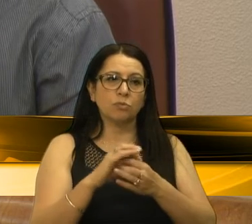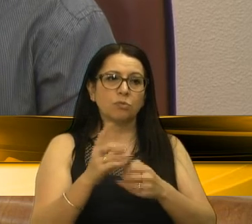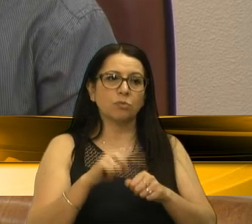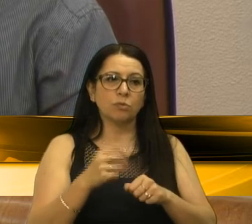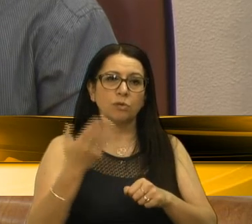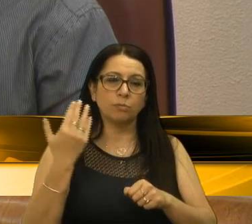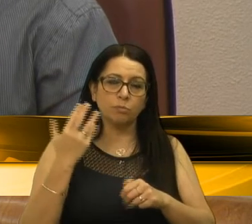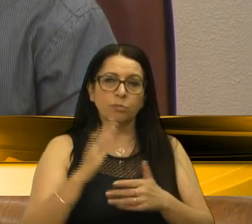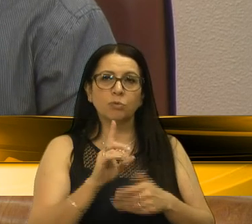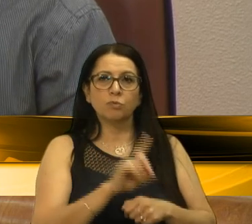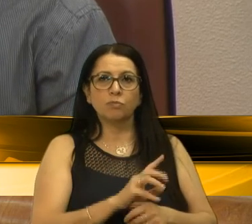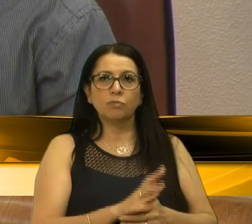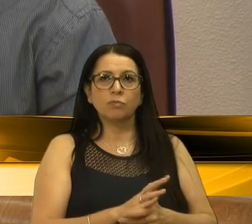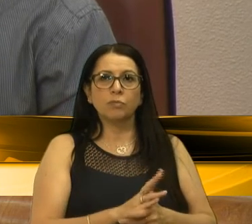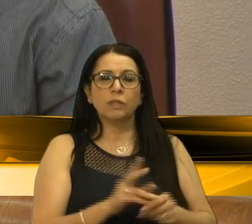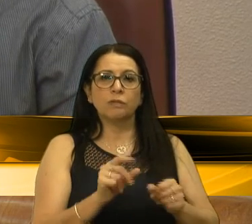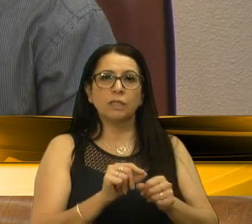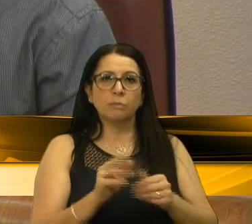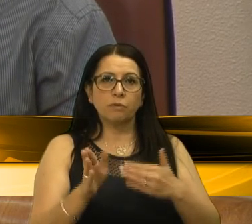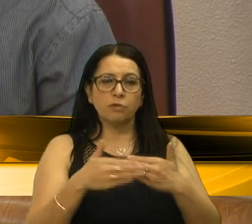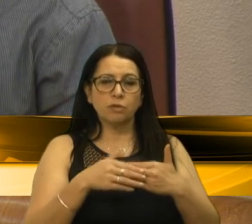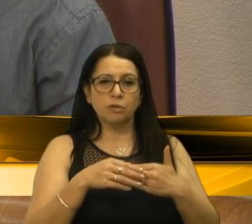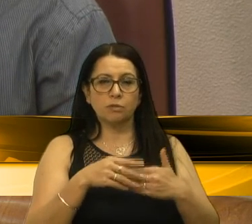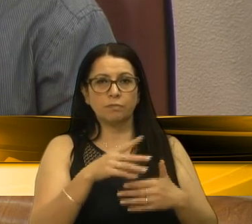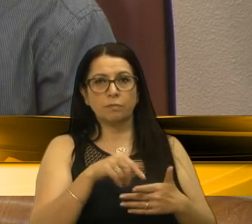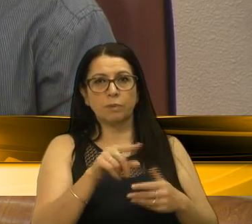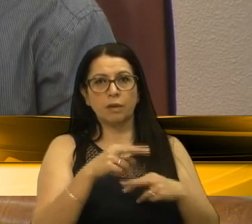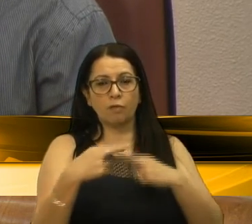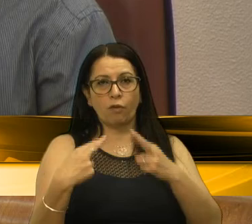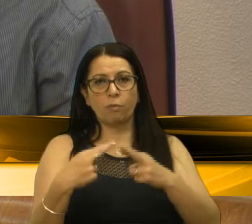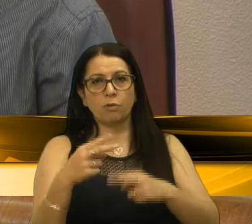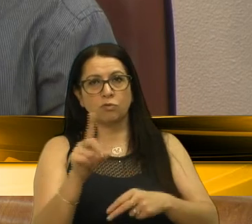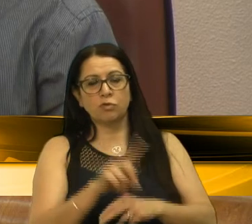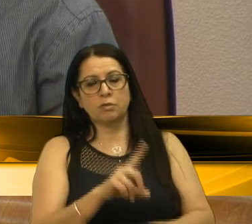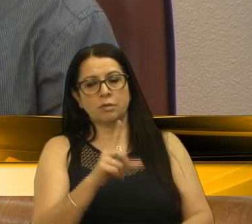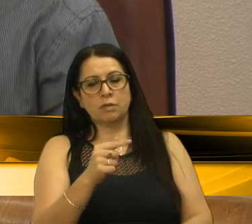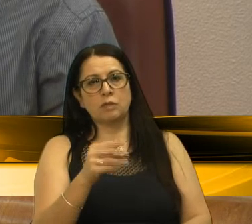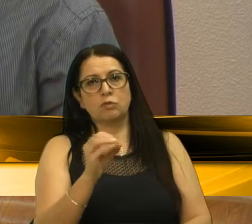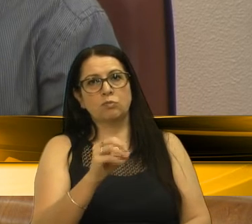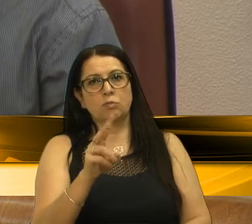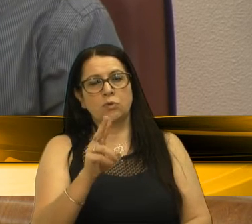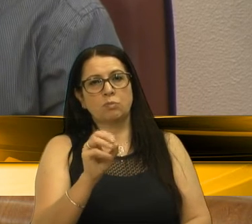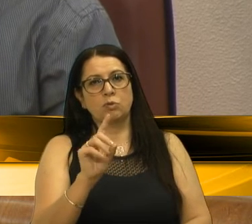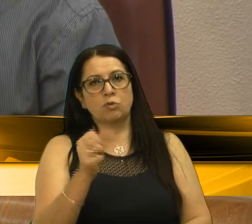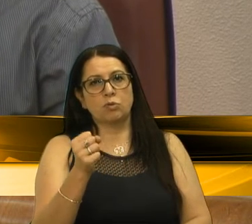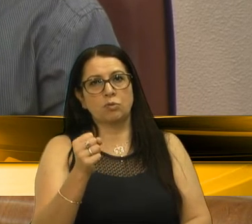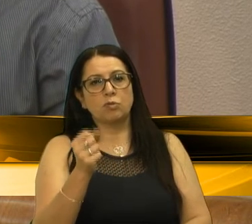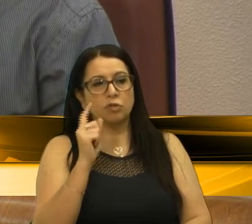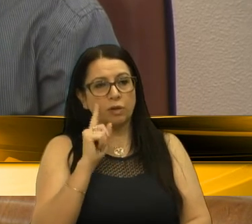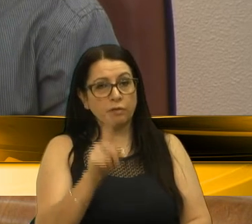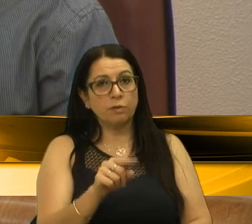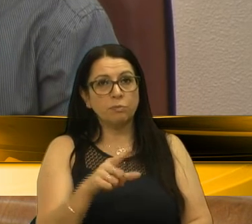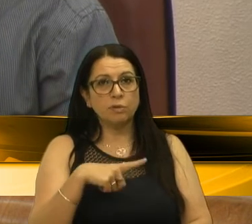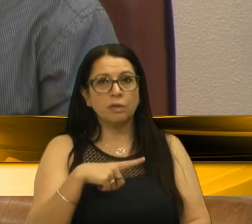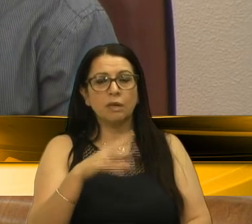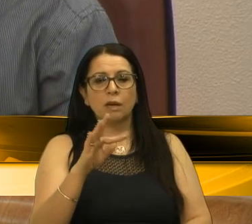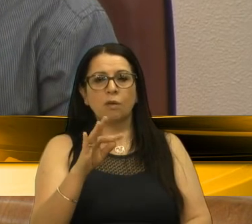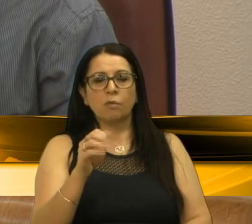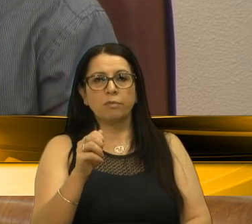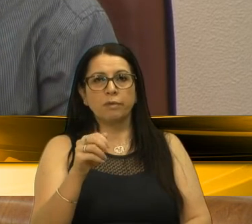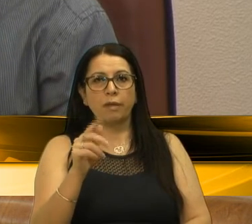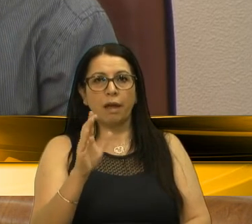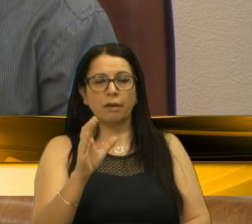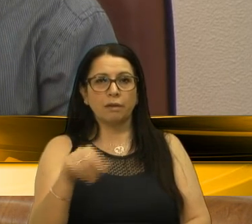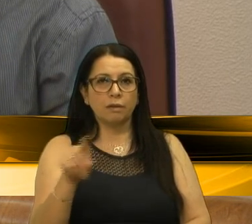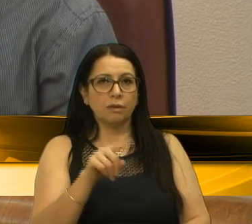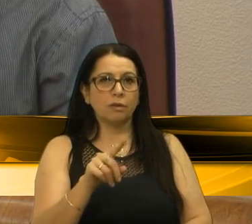dia. Fizemos o fechamento do postão para a reforma no dia 17 de outubro de 2018, porque nós já havíamos firmado um TAC com o Ministério Público Estadual e